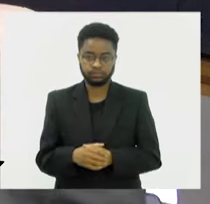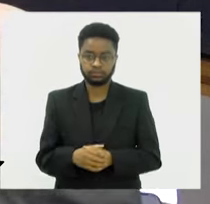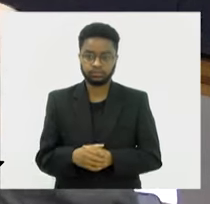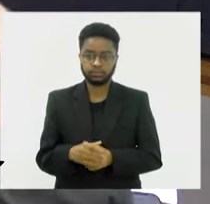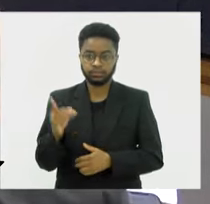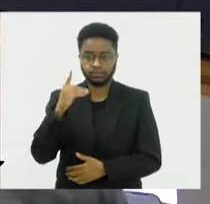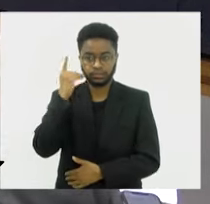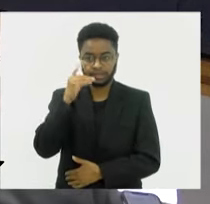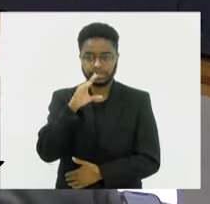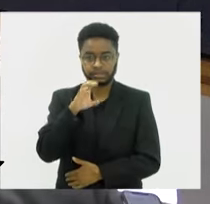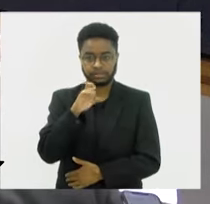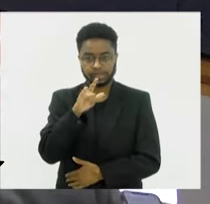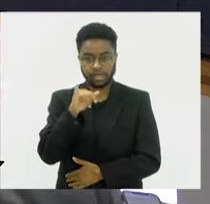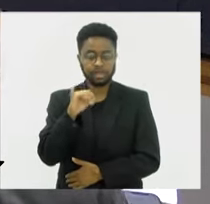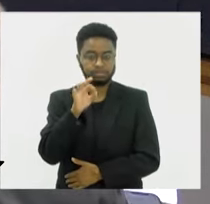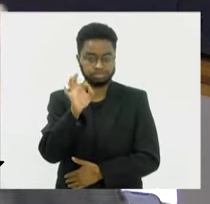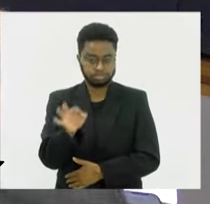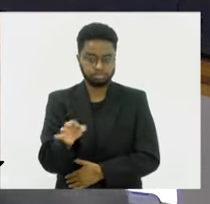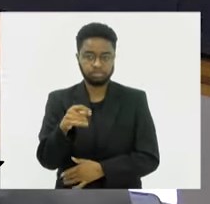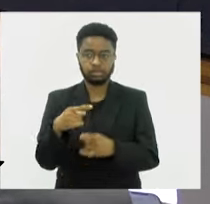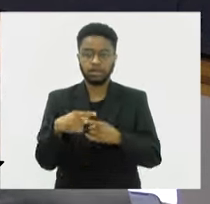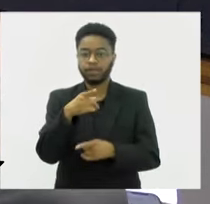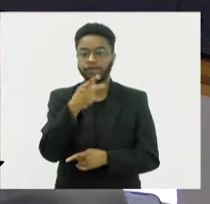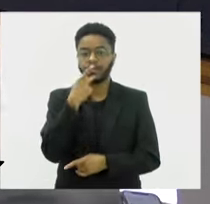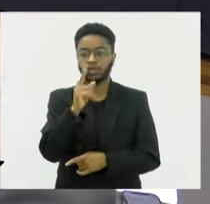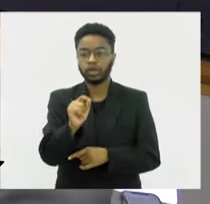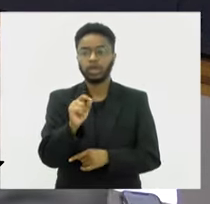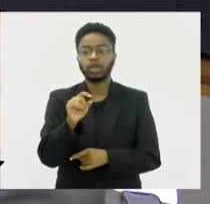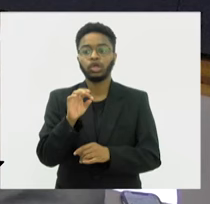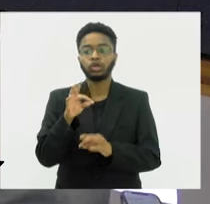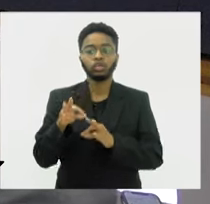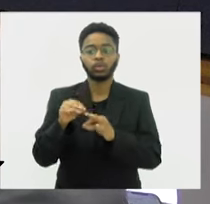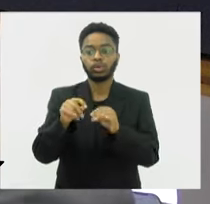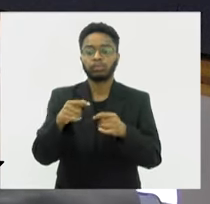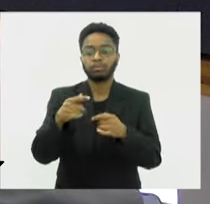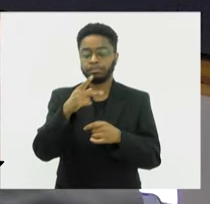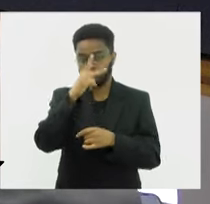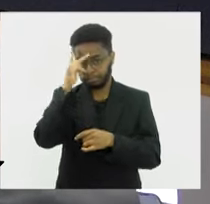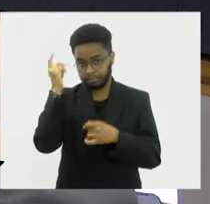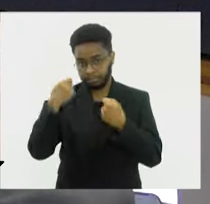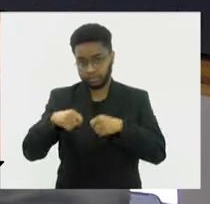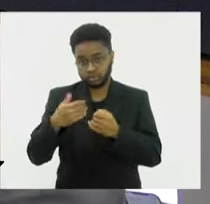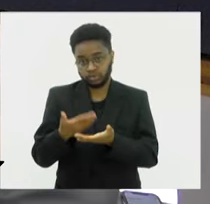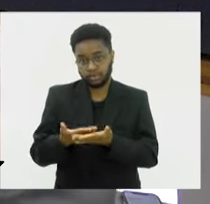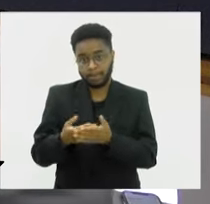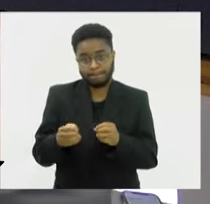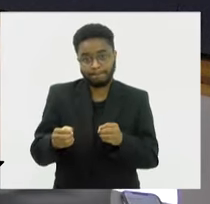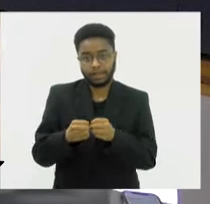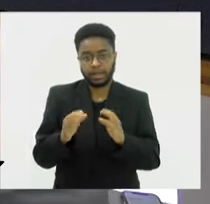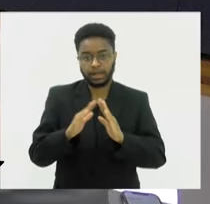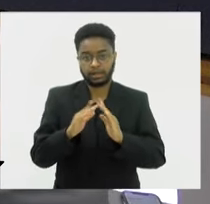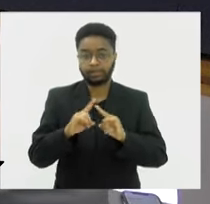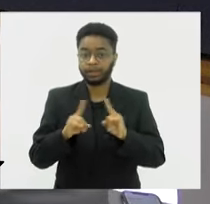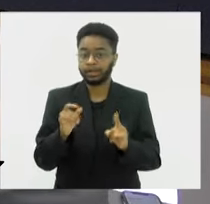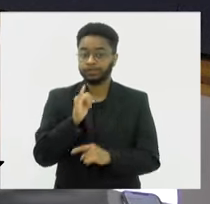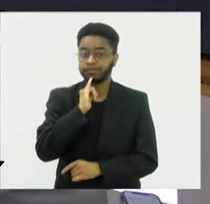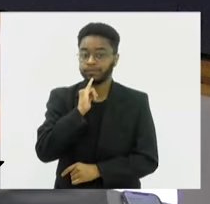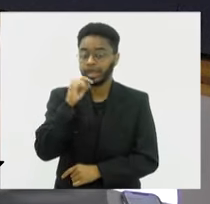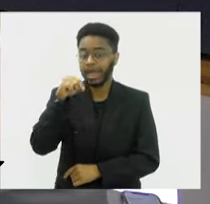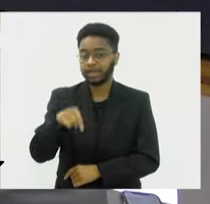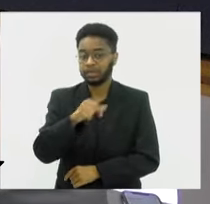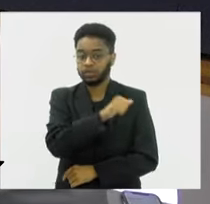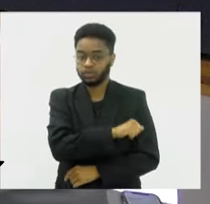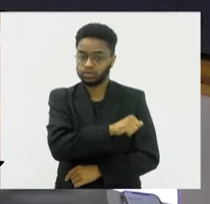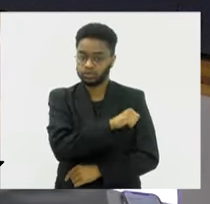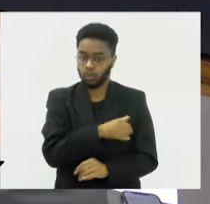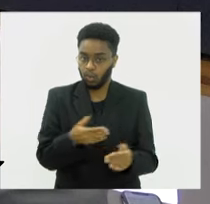ela diz que, né, todo estudante deveria conseguir estudar perto de casa. Mas, infelizmente, hoje no estado do Rio de